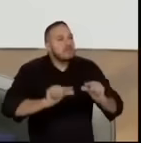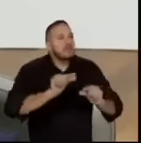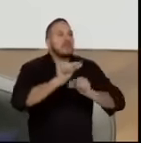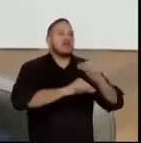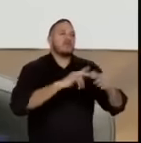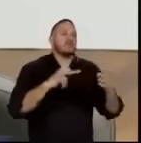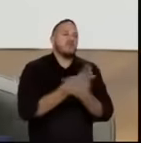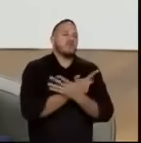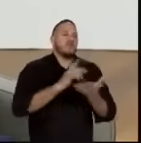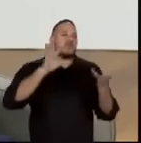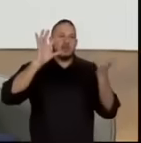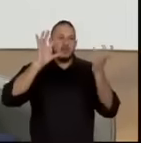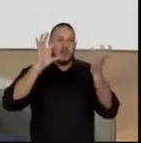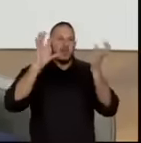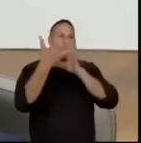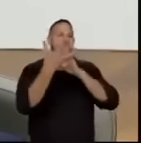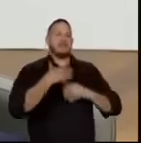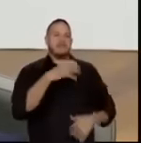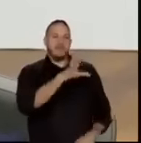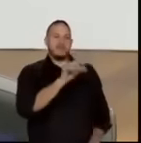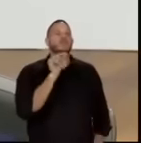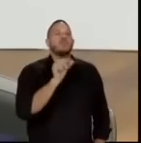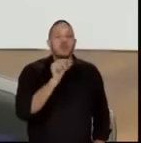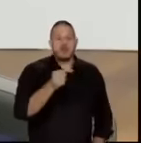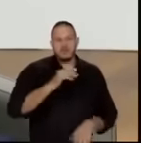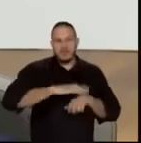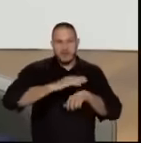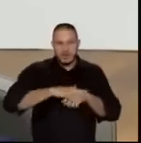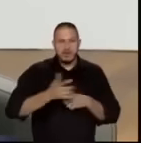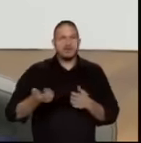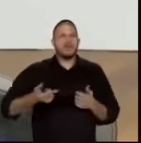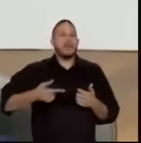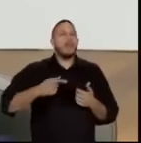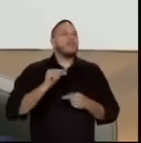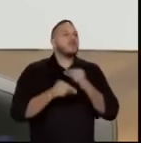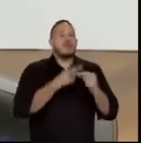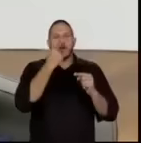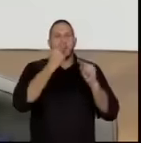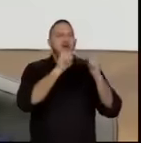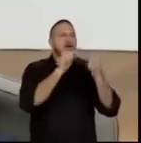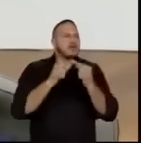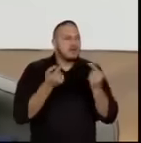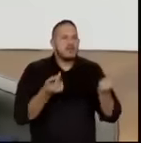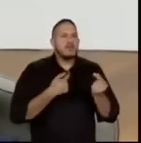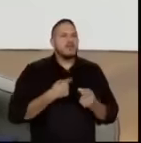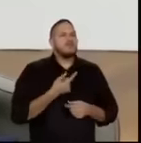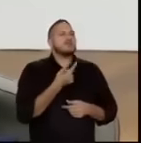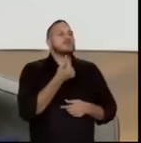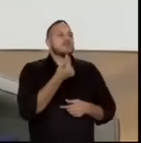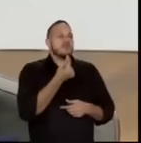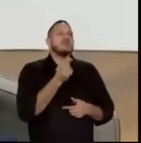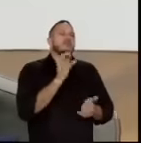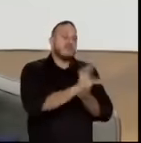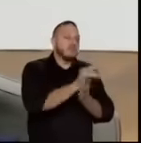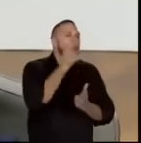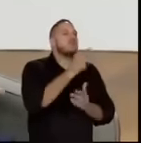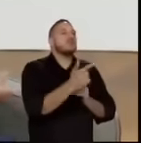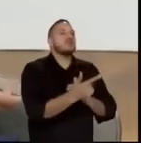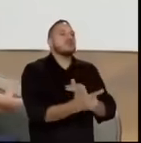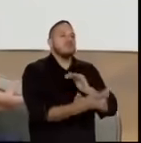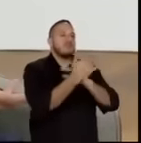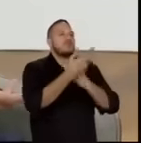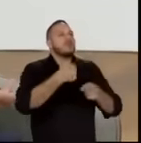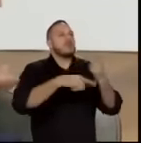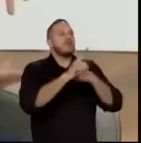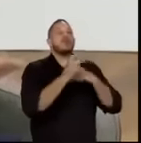das mudanças, o efeito das mudanças climáticas? Quais são as medidas? E qual é a correlação de custo-benefício entre o quanto se